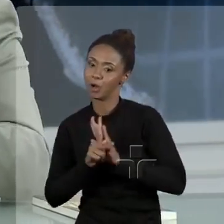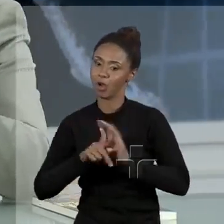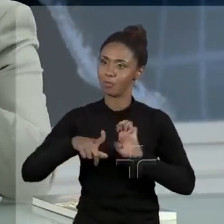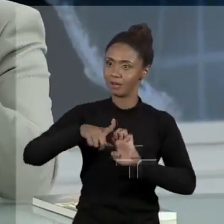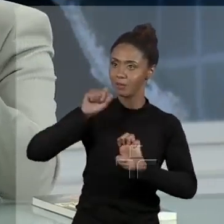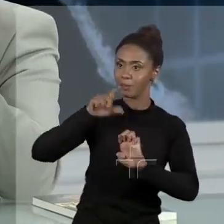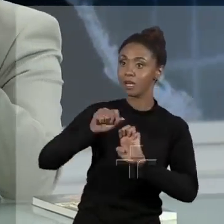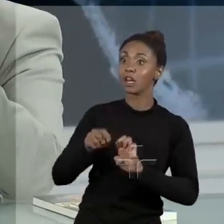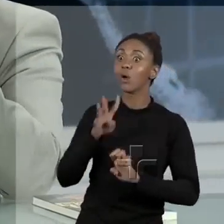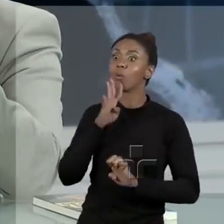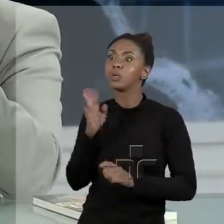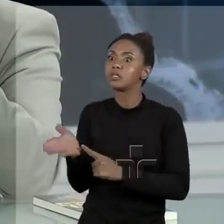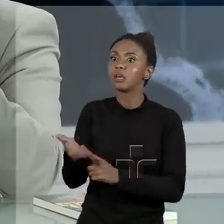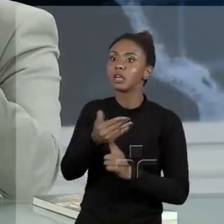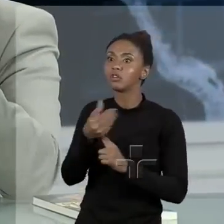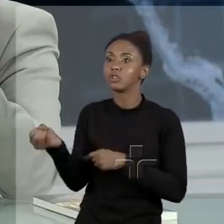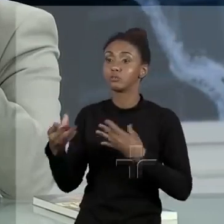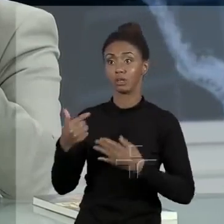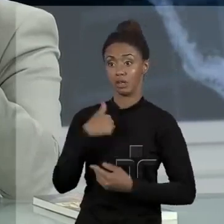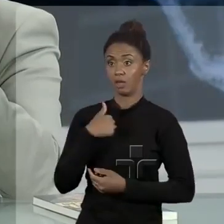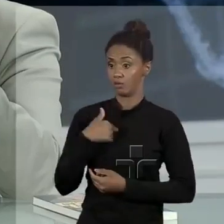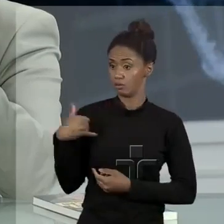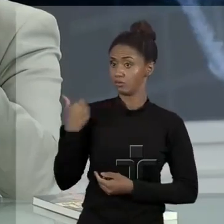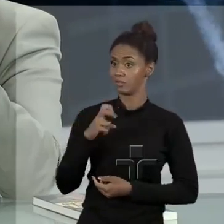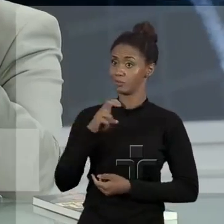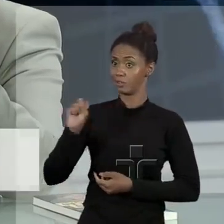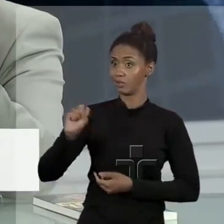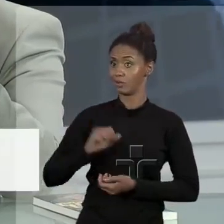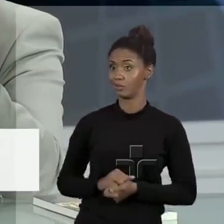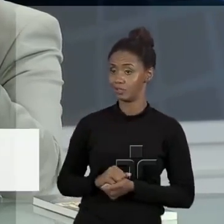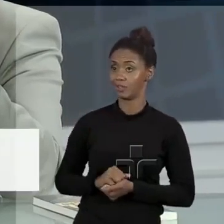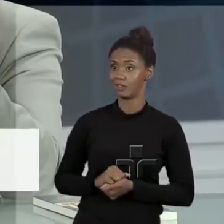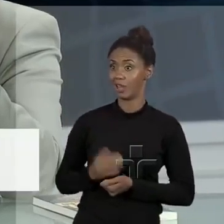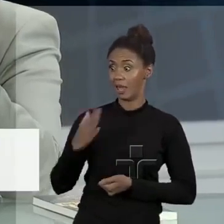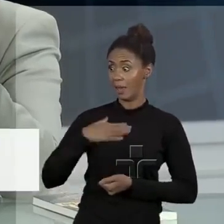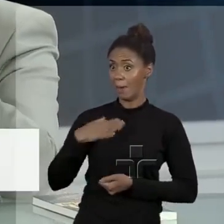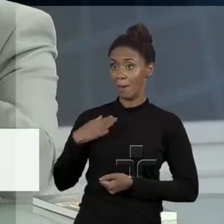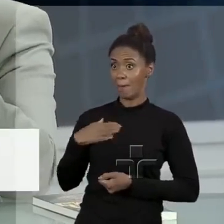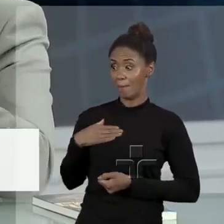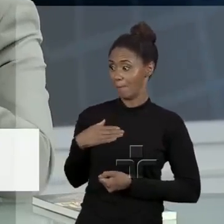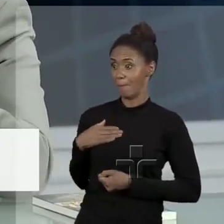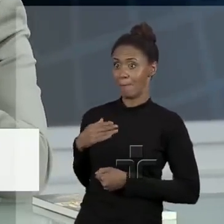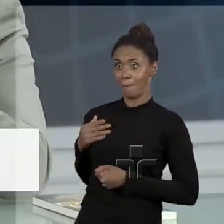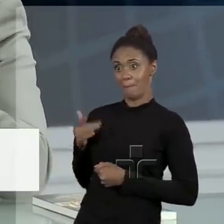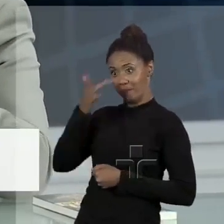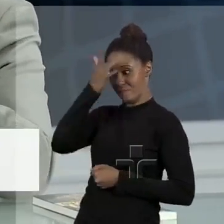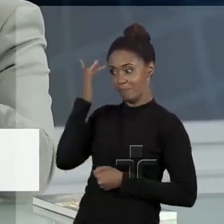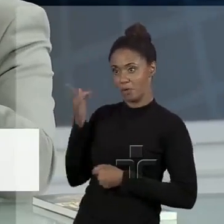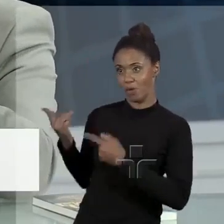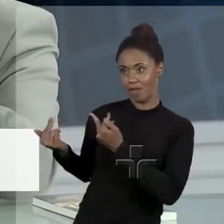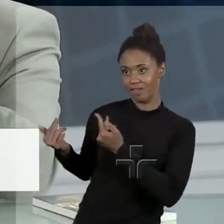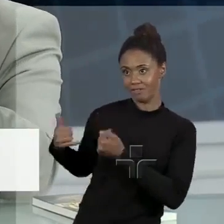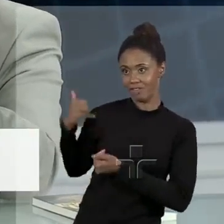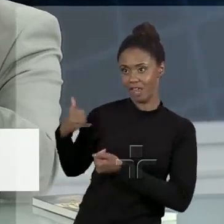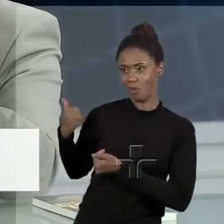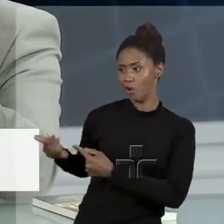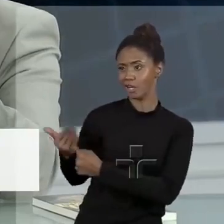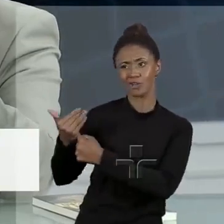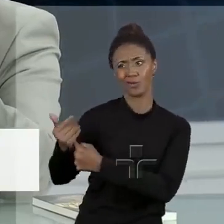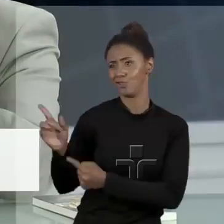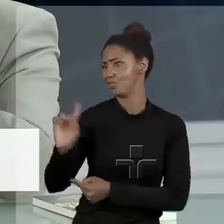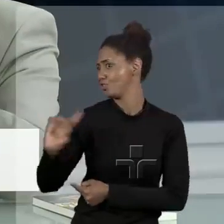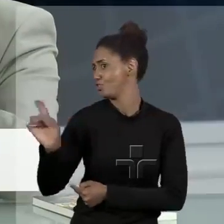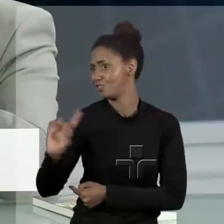tecnologias, porque eu tenho 58, a minha geração não é essa geração dessa revolução tecnológica e muitas vezes